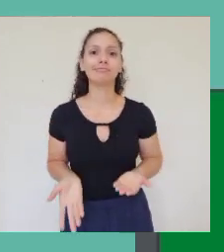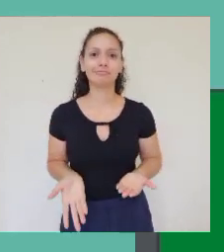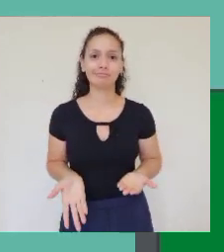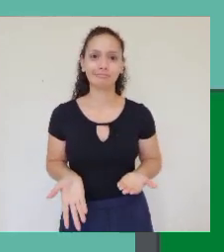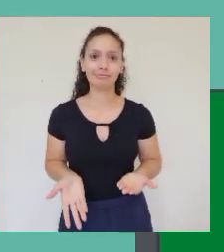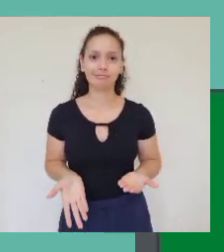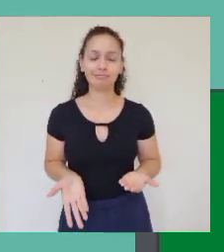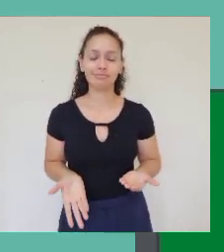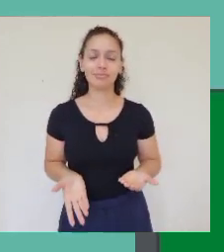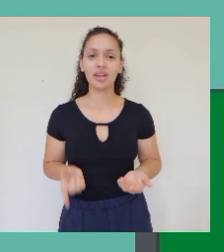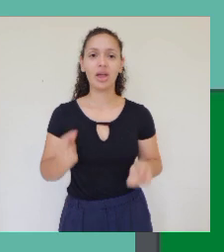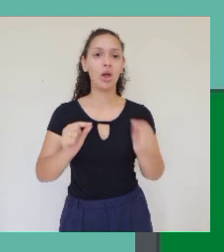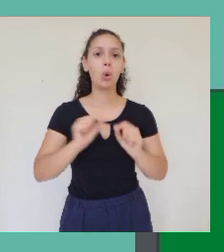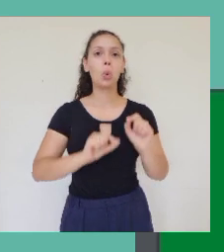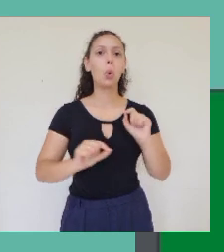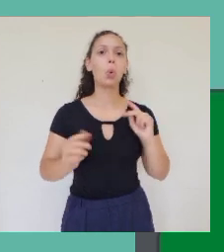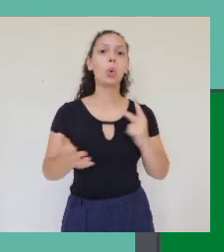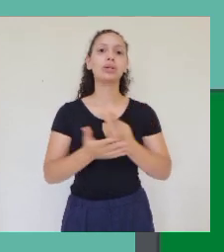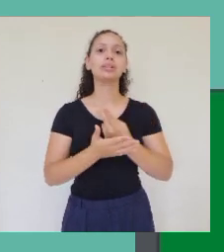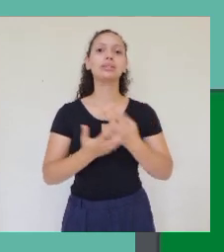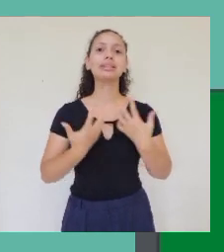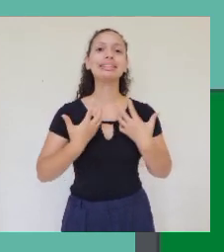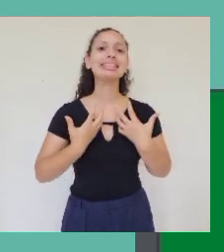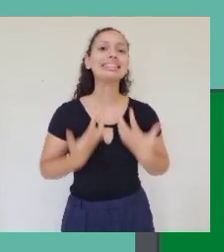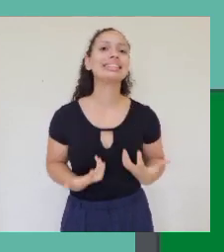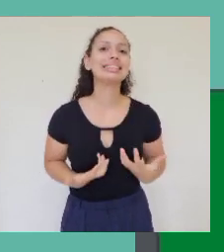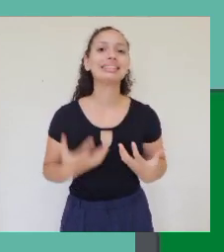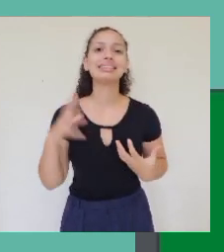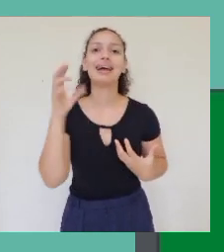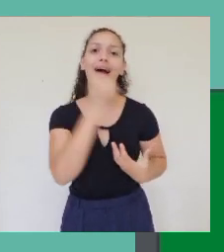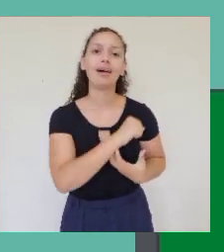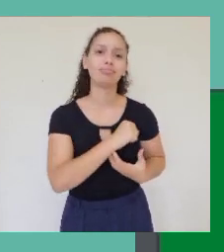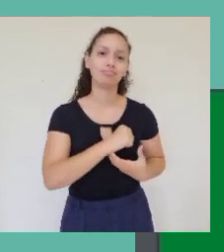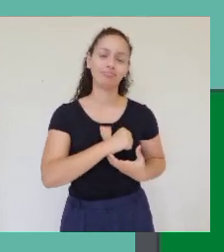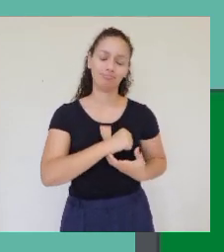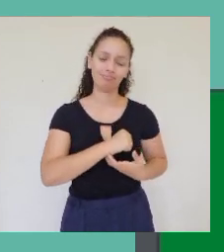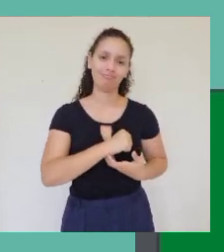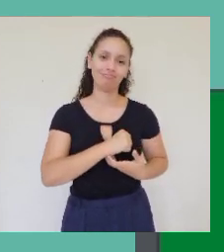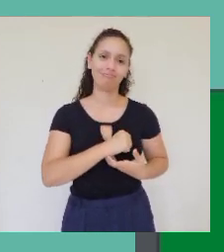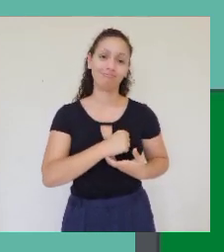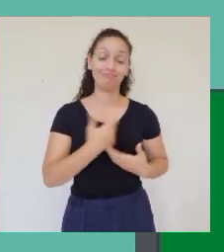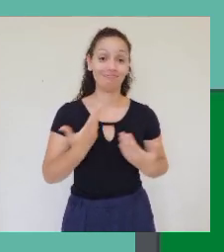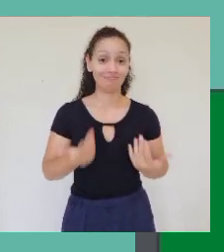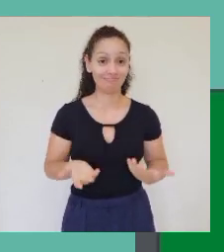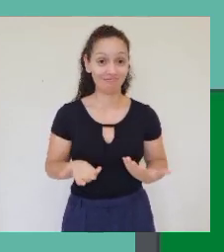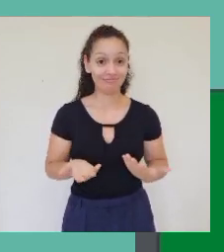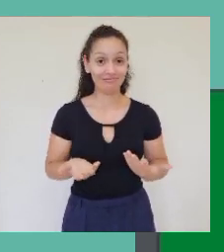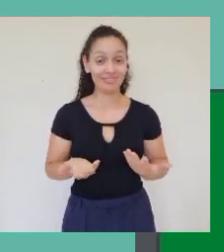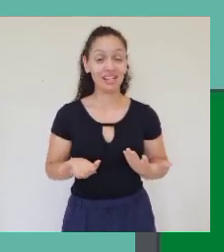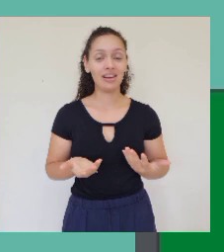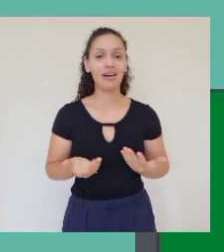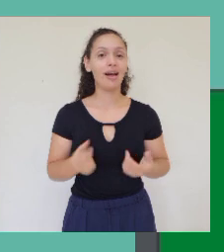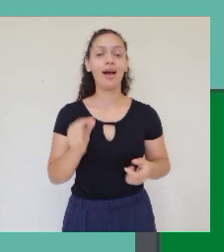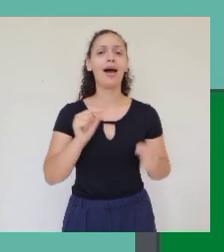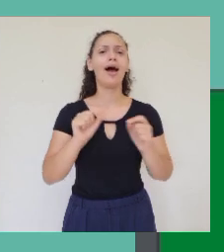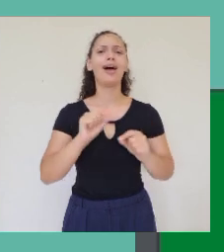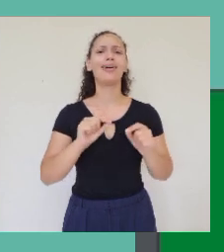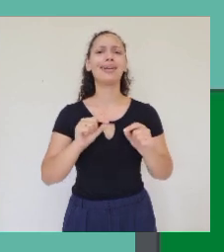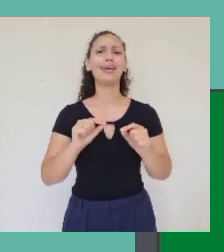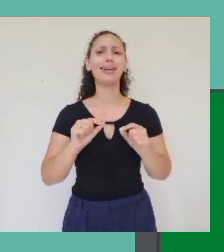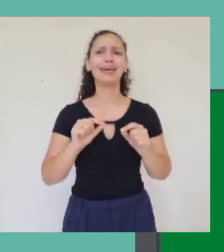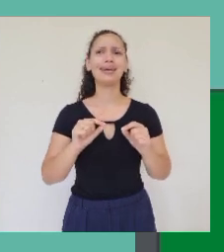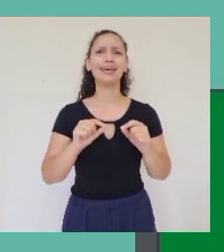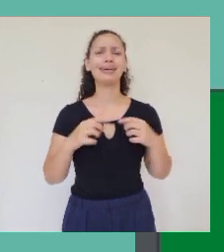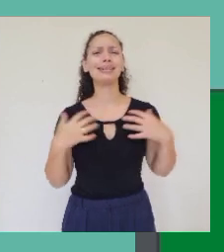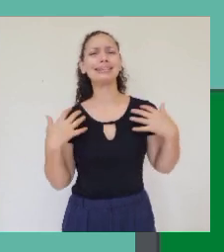a ocorrer com esse indivíduo? Ele tende a se cansar mais rápido, né? Então, ele entra em fadiga muscular. E qual que é a tendência da gente quando a gente começa a